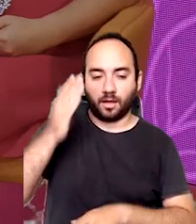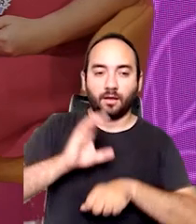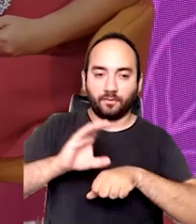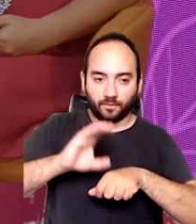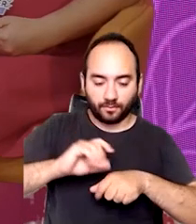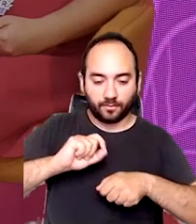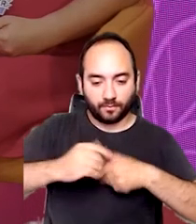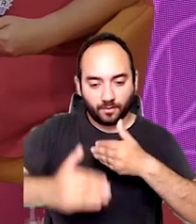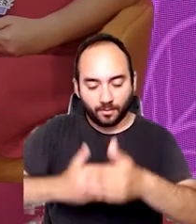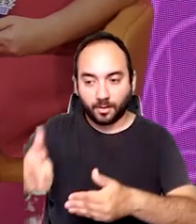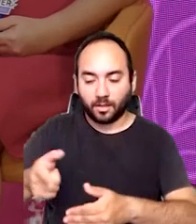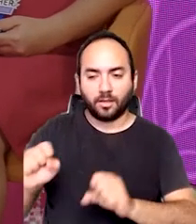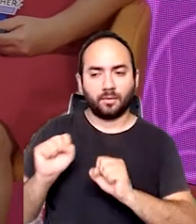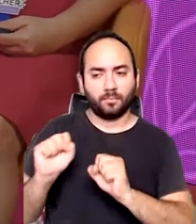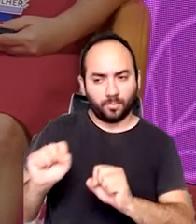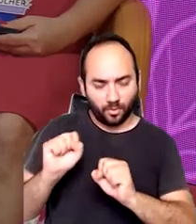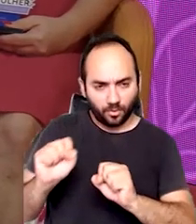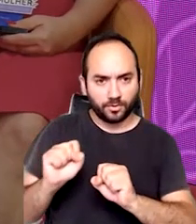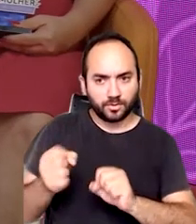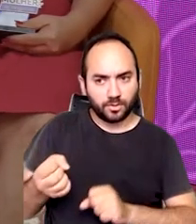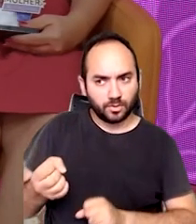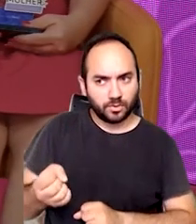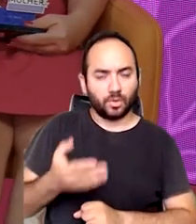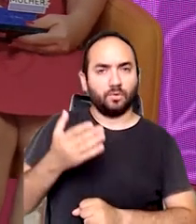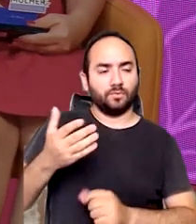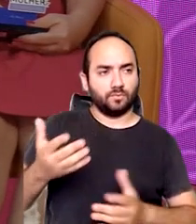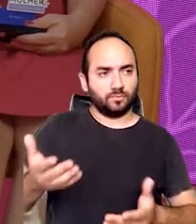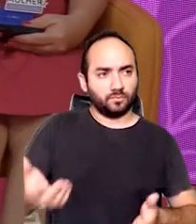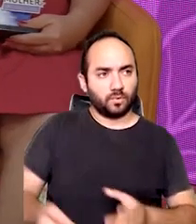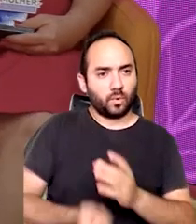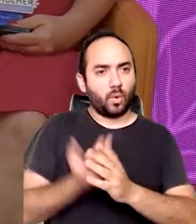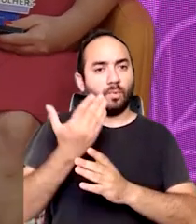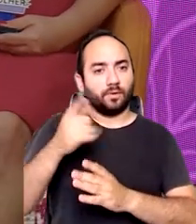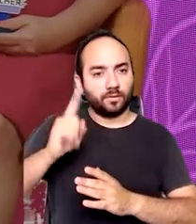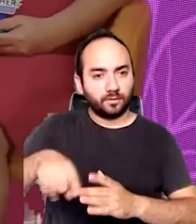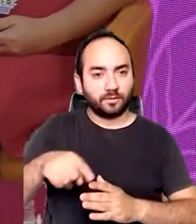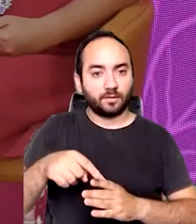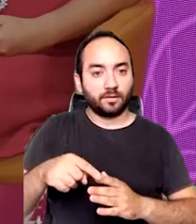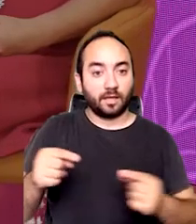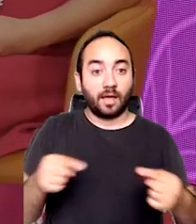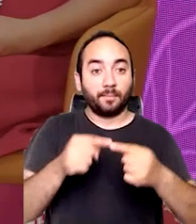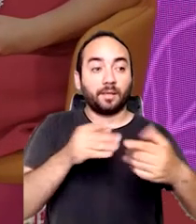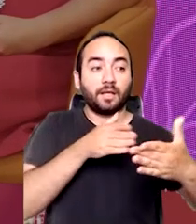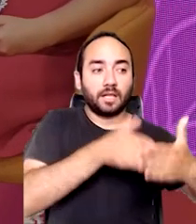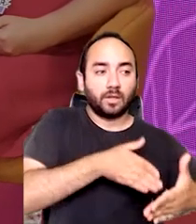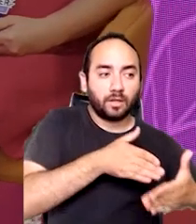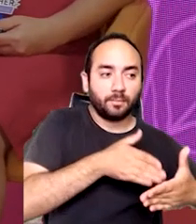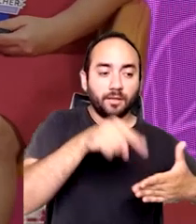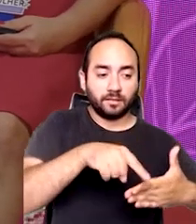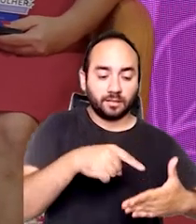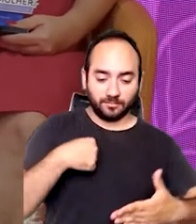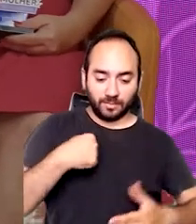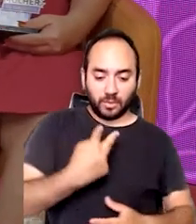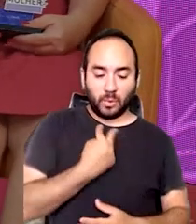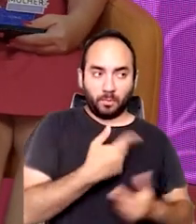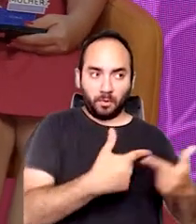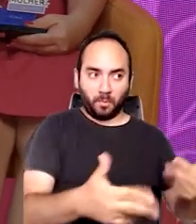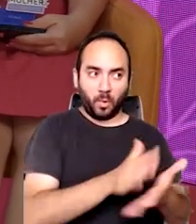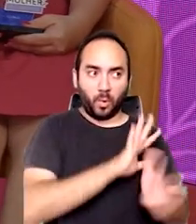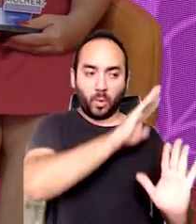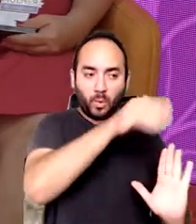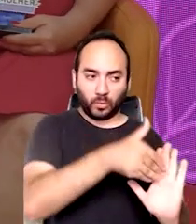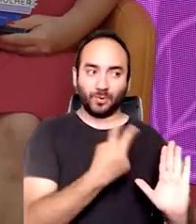fazer entender que aquilo pudesse ser um novo despertar através da limitação que ali foi me